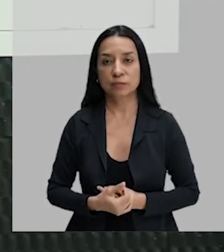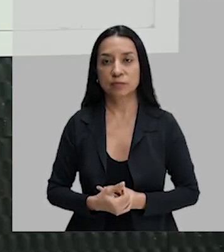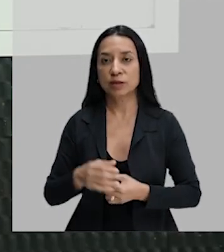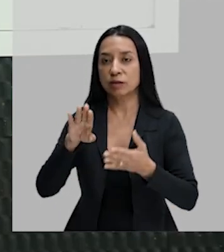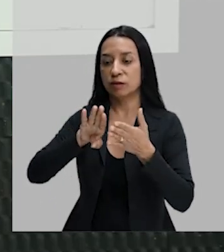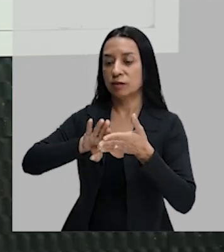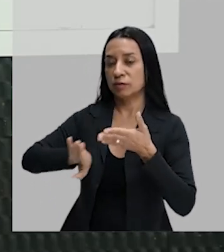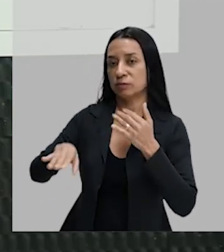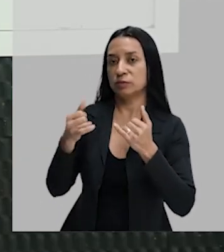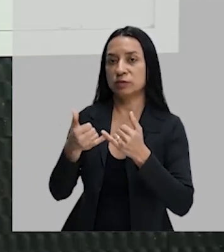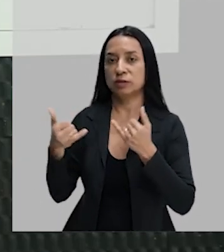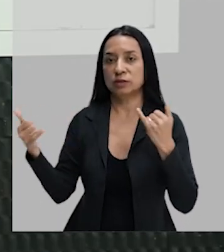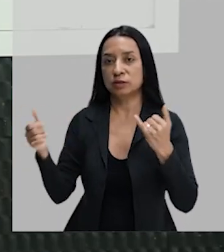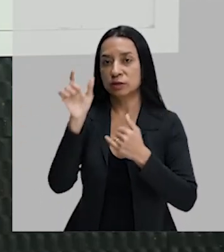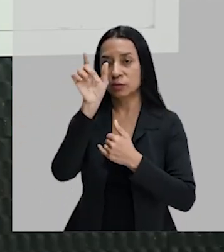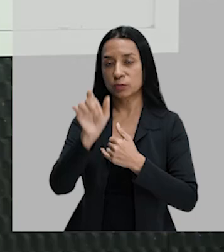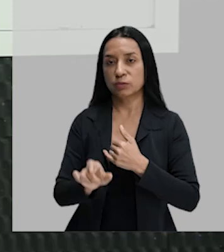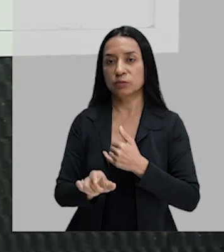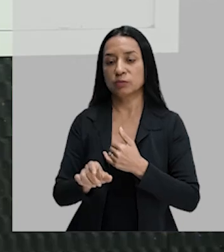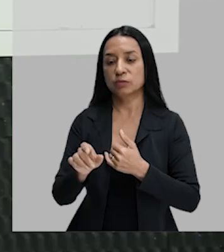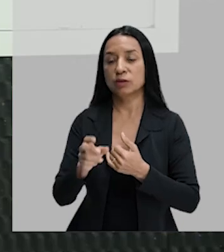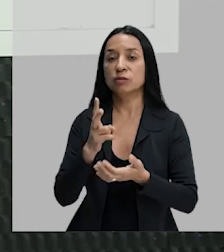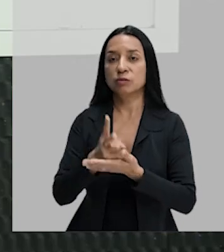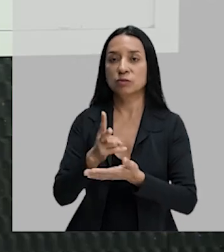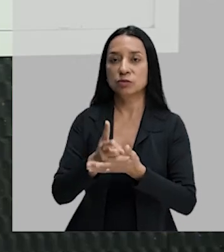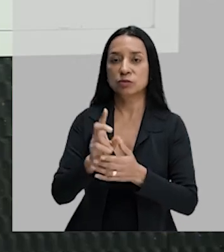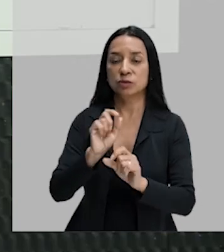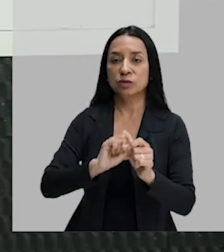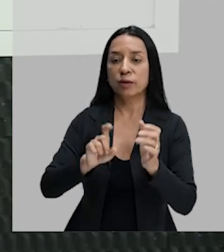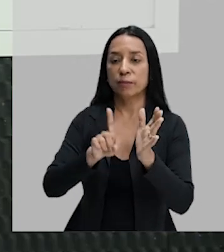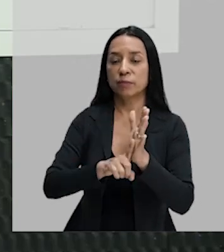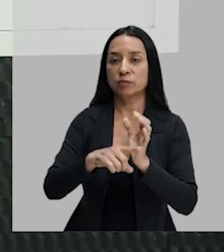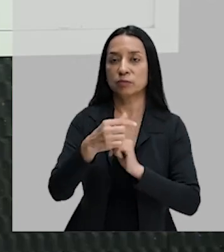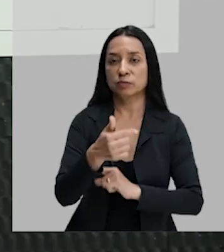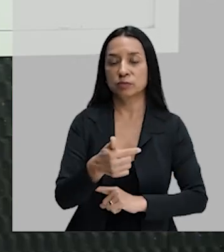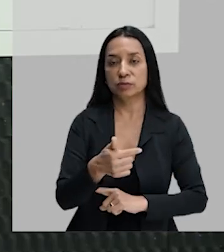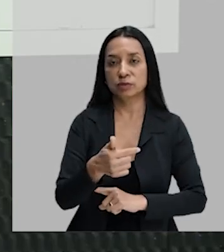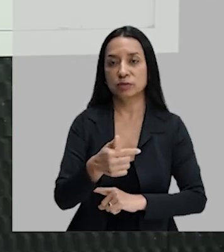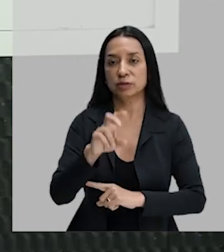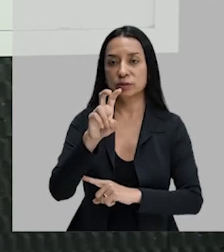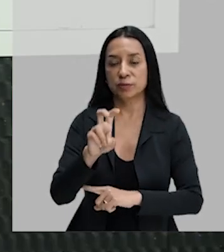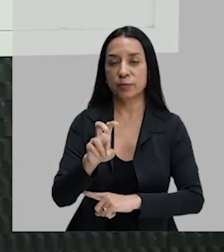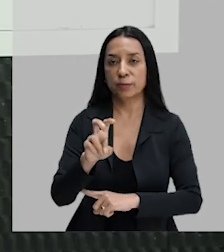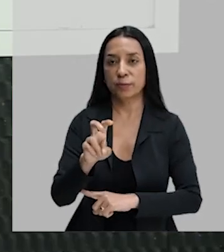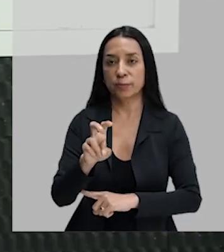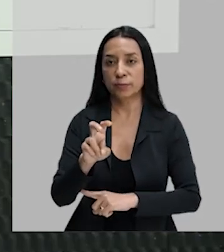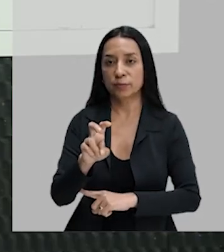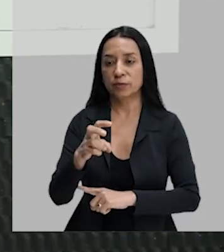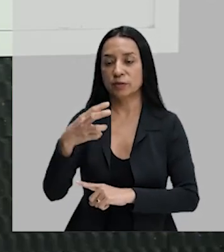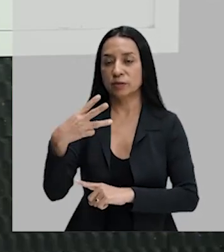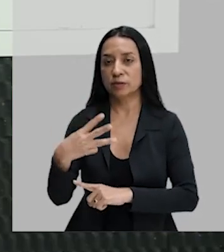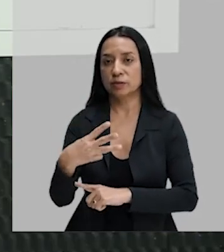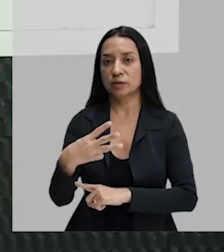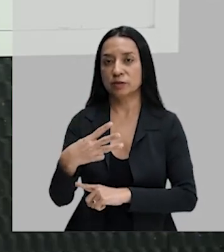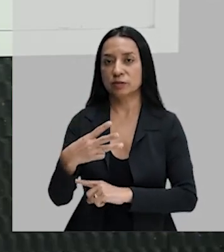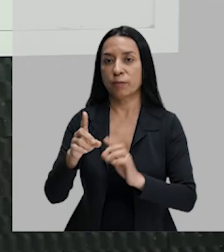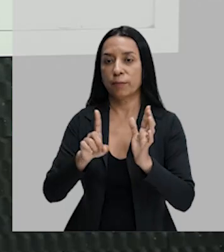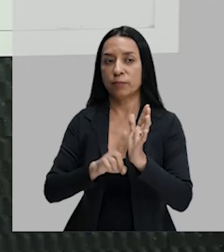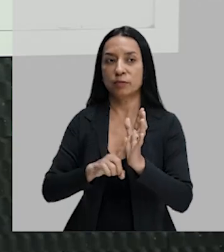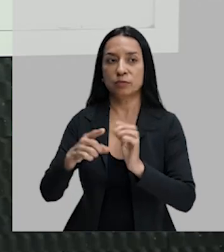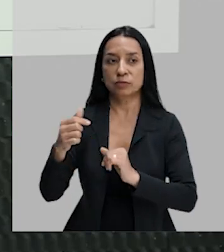elimina a linha e a coluna sobra menos dois cinco três e menos